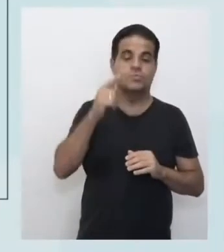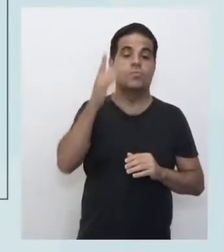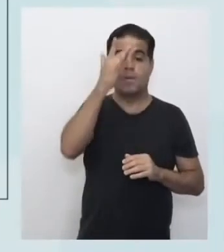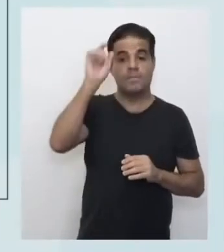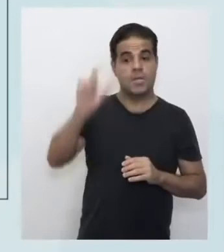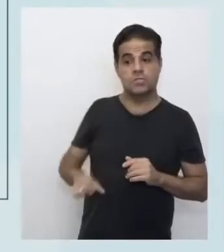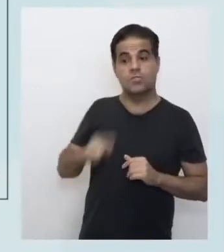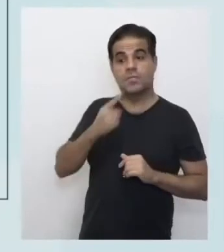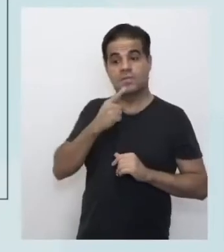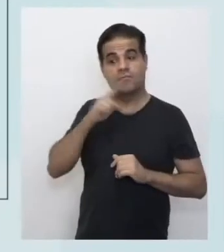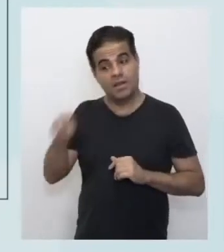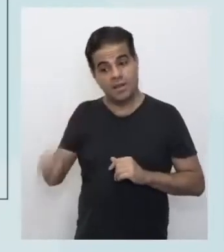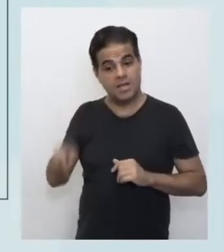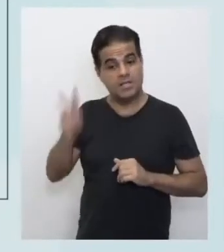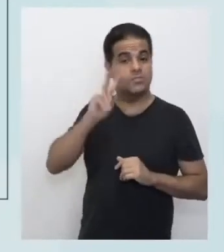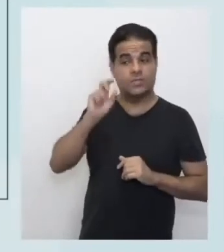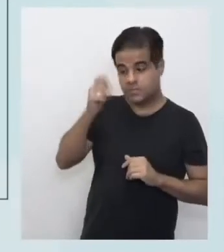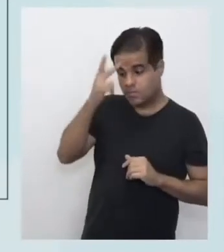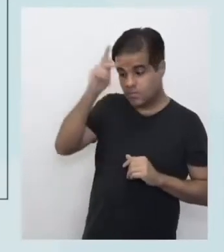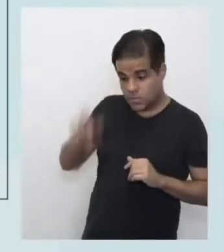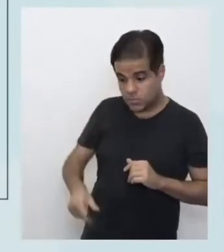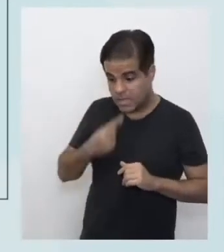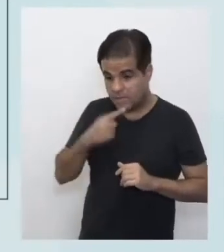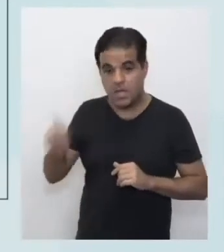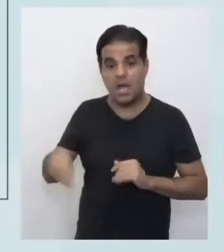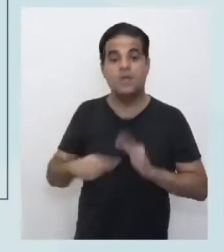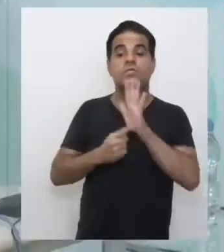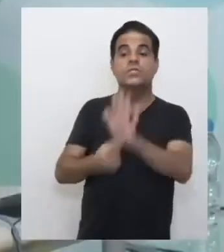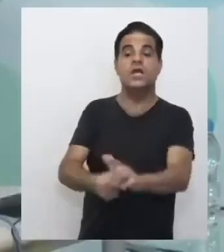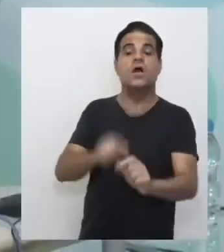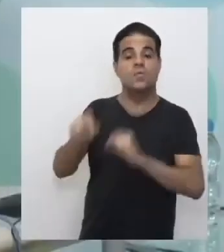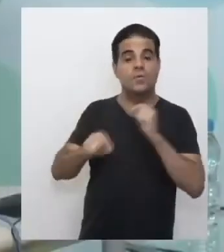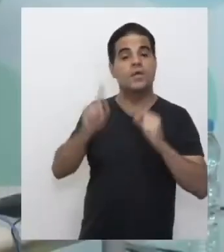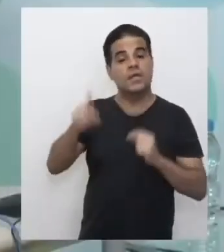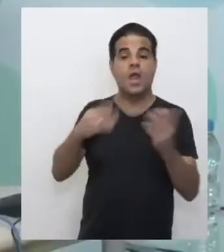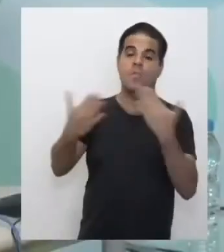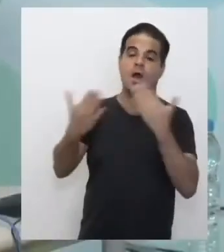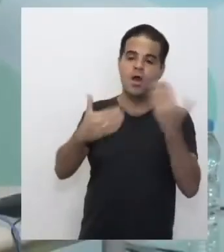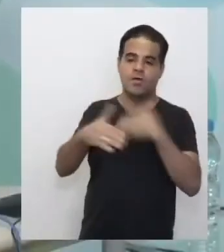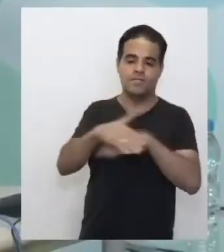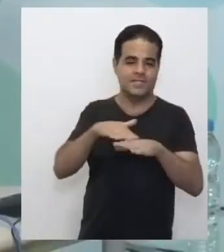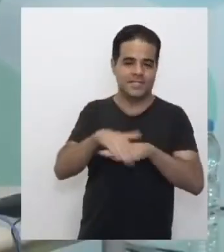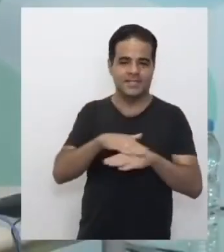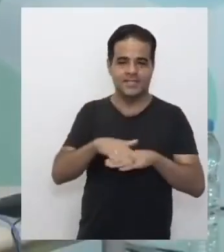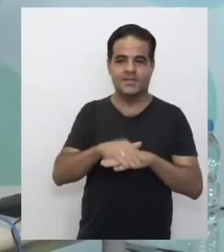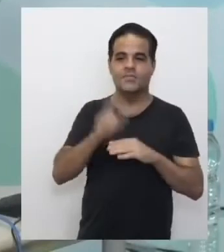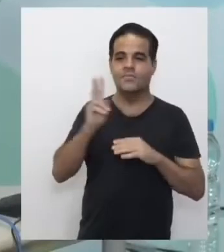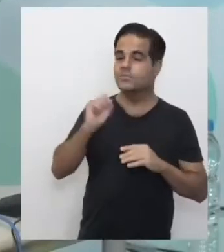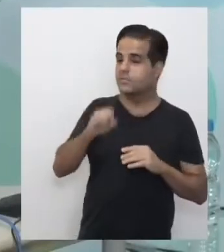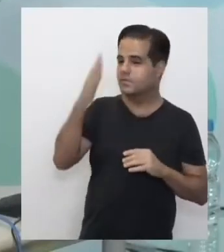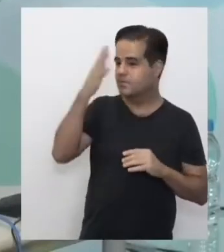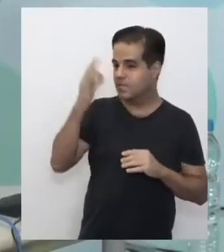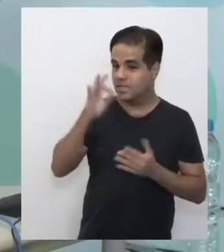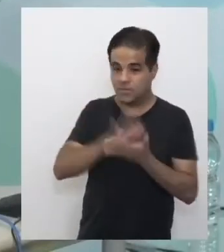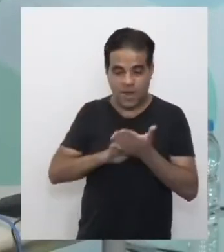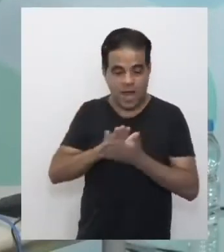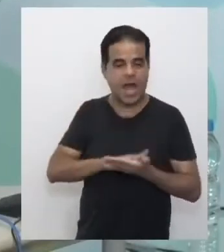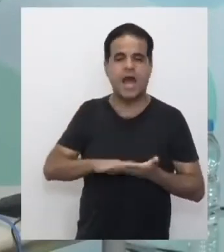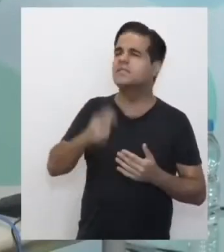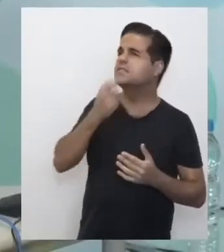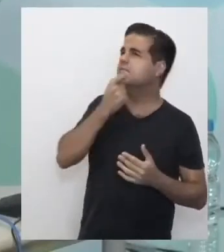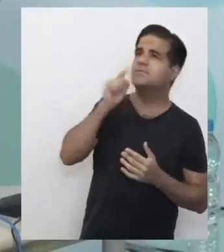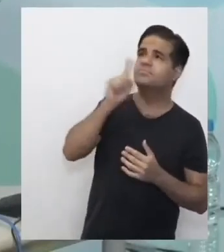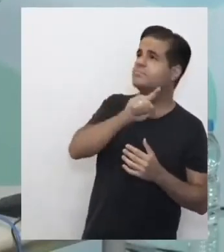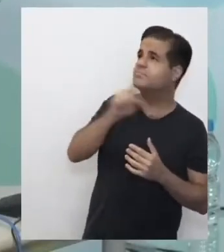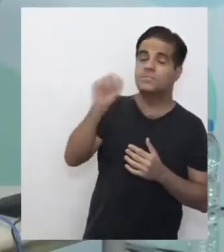nessa historinha aí. Se alguém está falando, isso já indica para mim que é uma conversation. Mesmo eu não entendendo nada do que está escrito em inglês, só